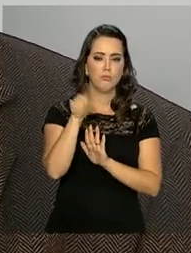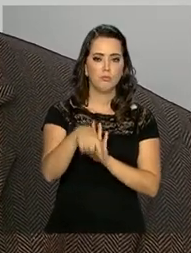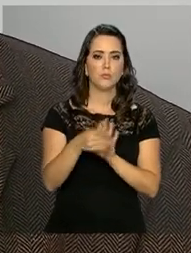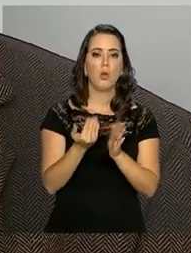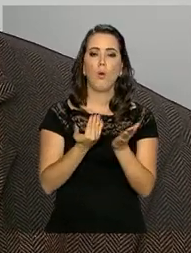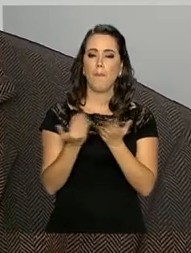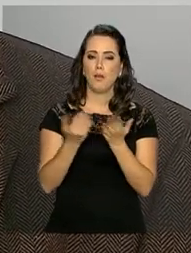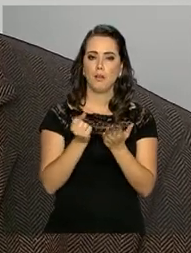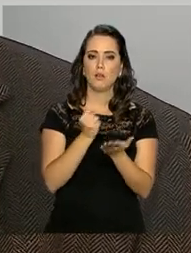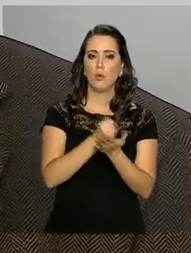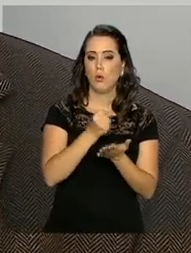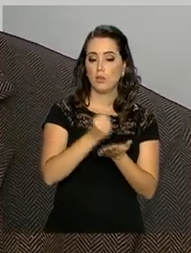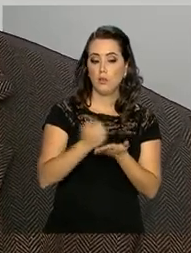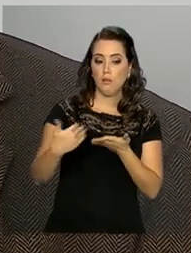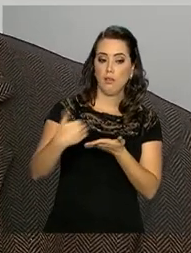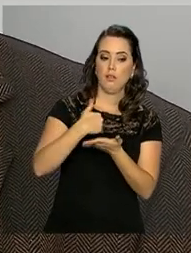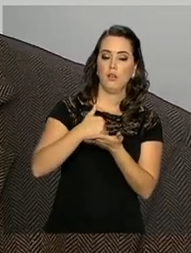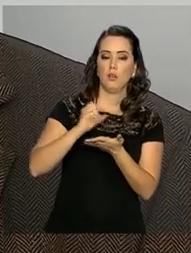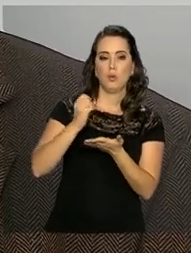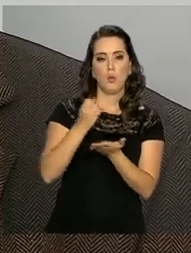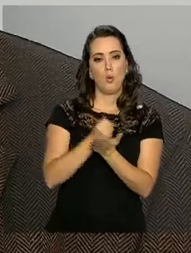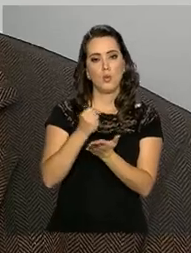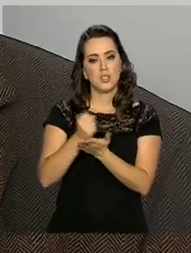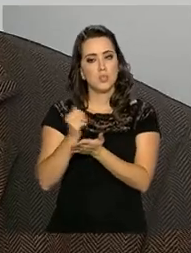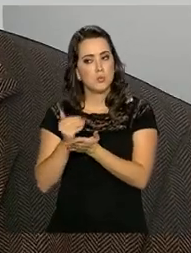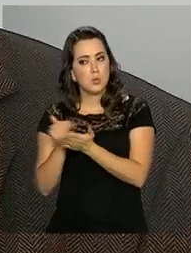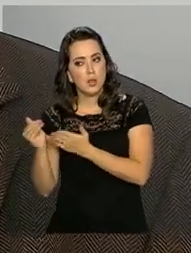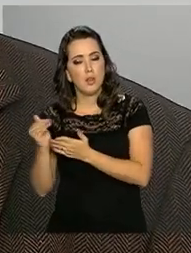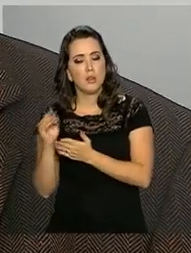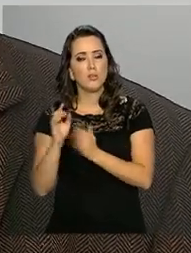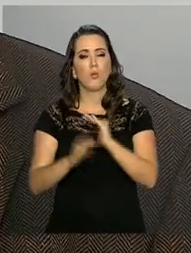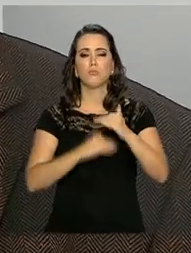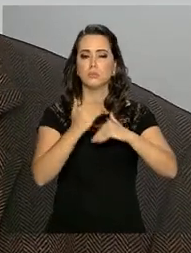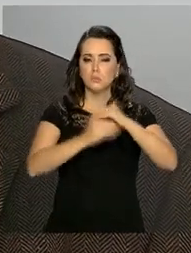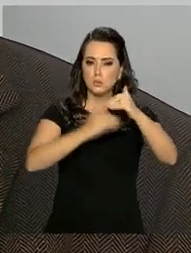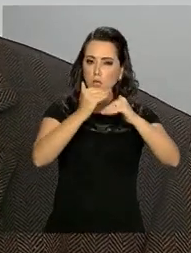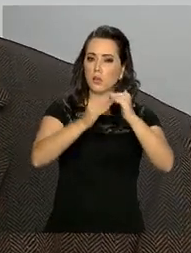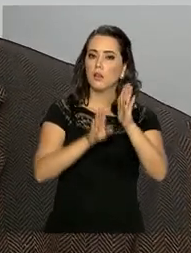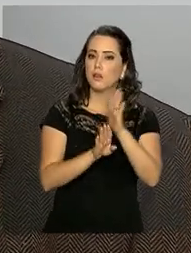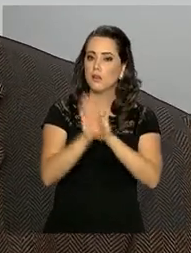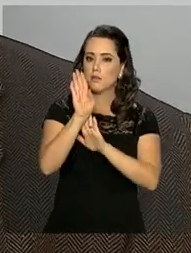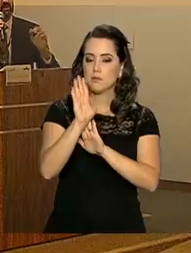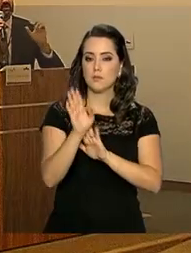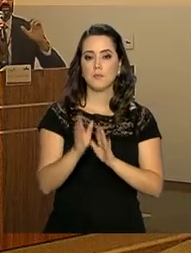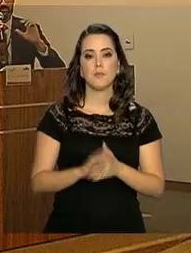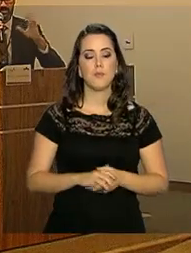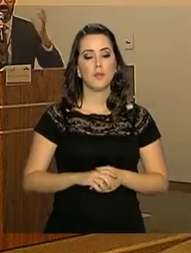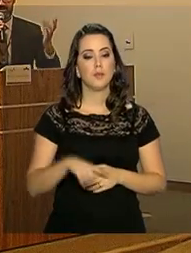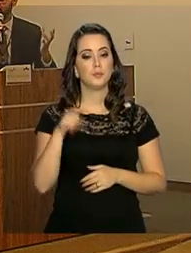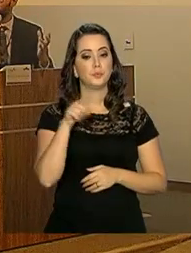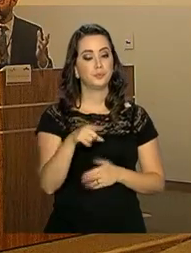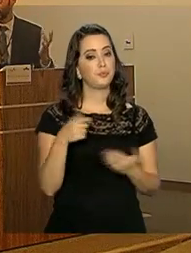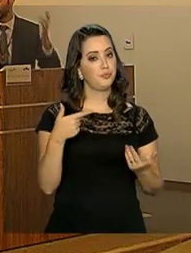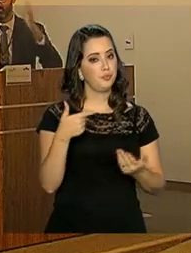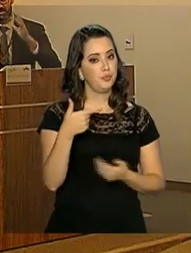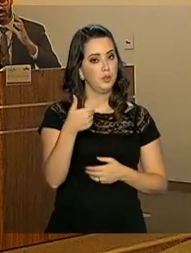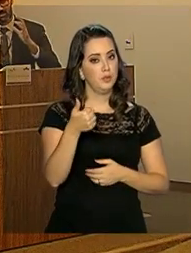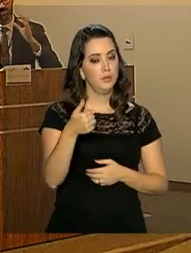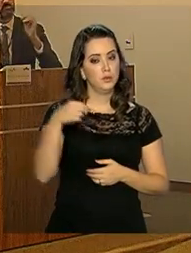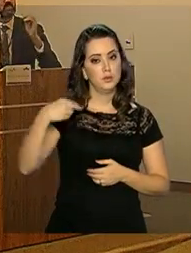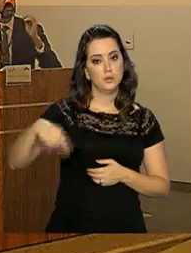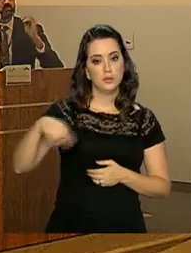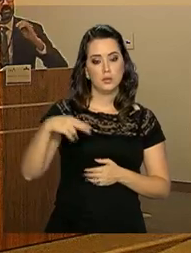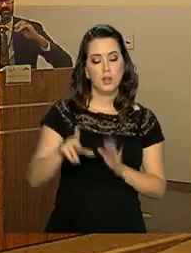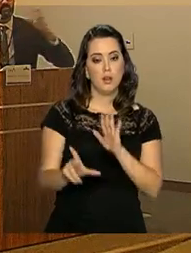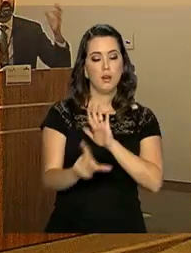número de demissões, o que mostra que esse pós de trabalho ainda segue crescendo para essa força de trabalho imigrante. Nesse 21 de novembro, a lei